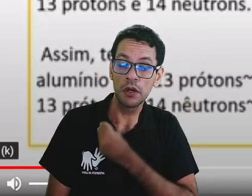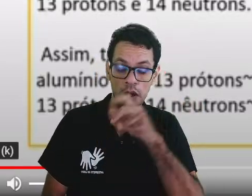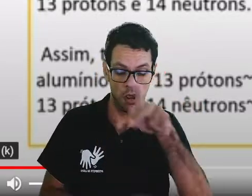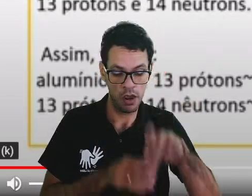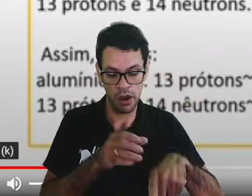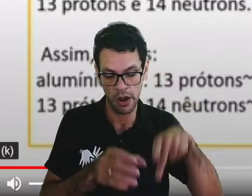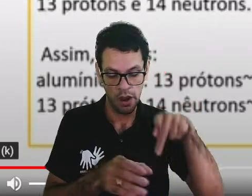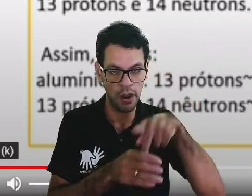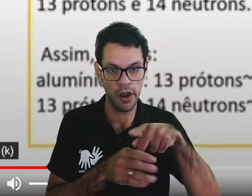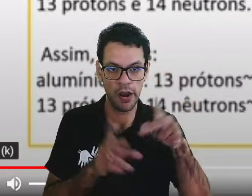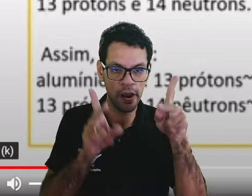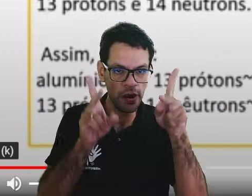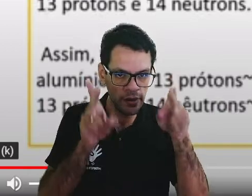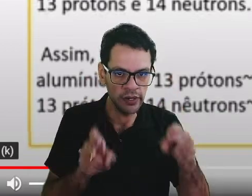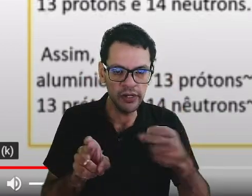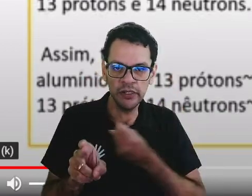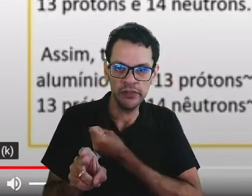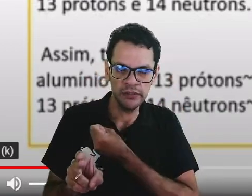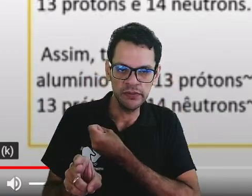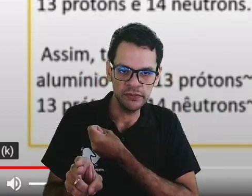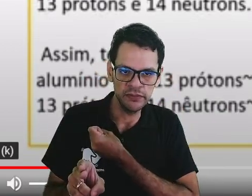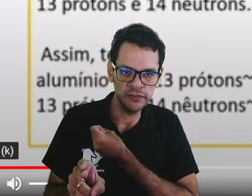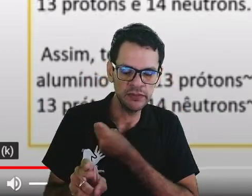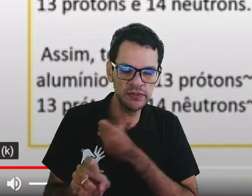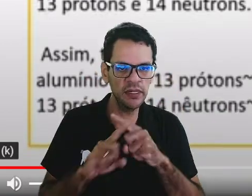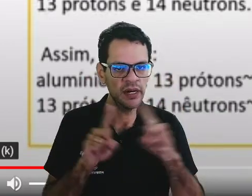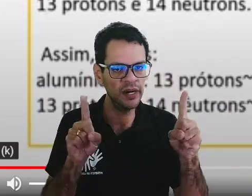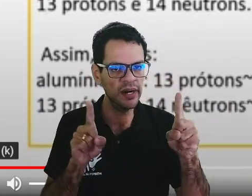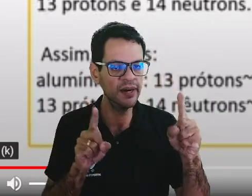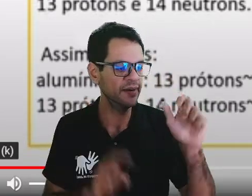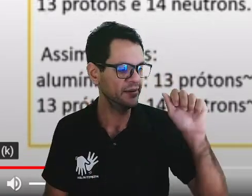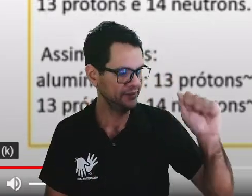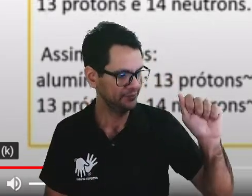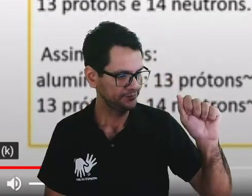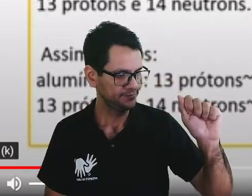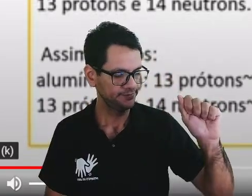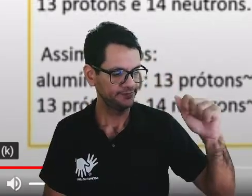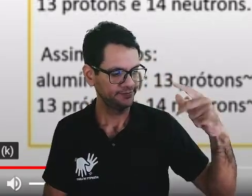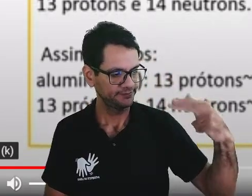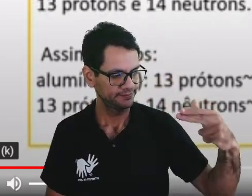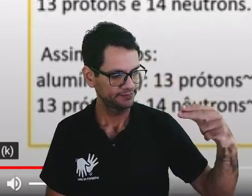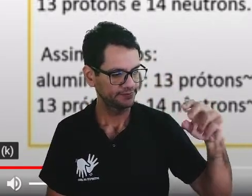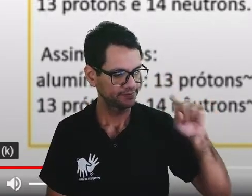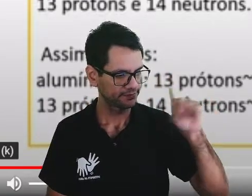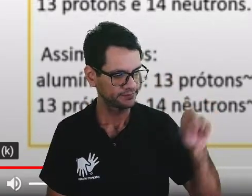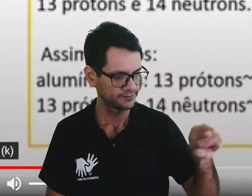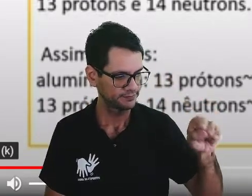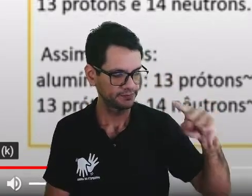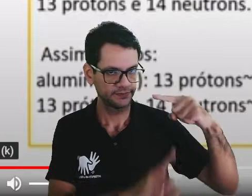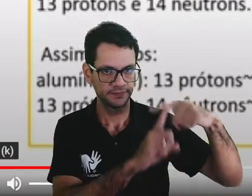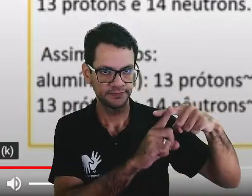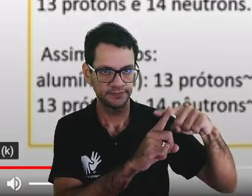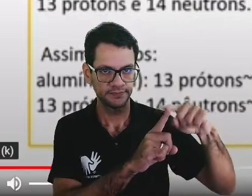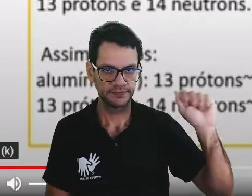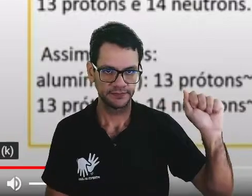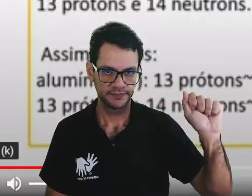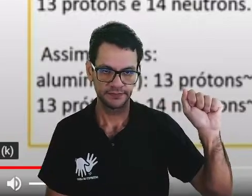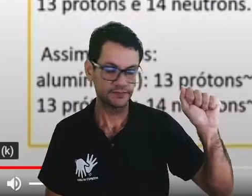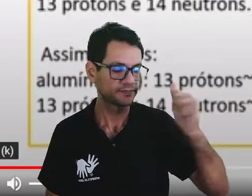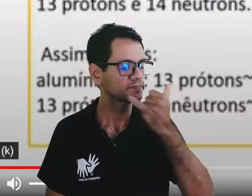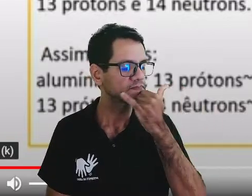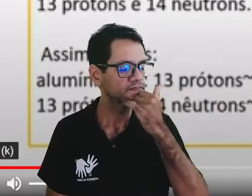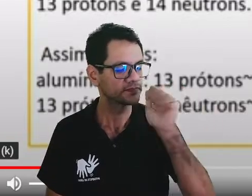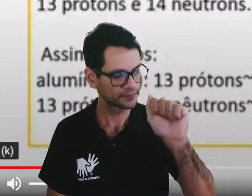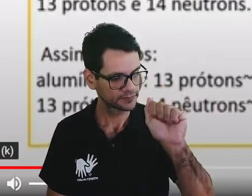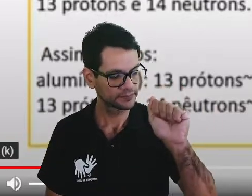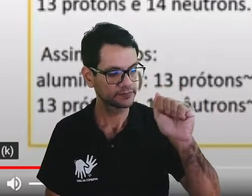que o número atômico. Então, A é igual a Z mais N, tá? Trouxe um exemplo bem simples